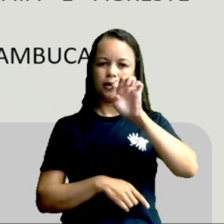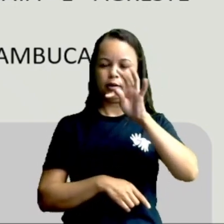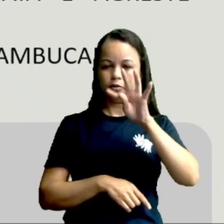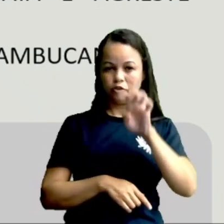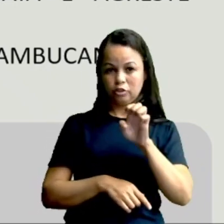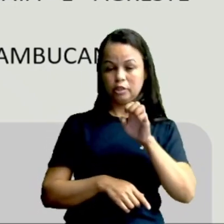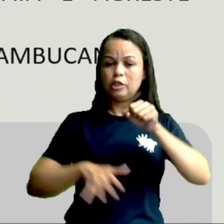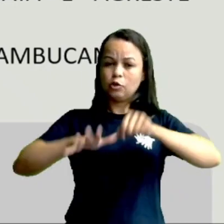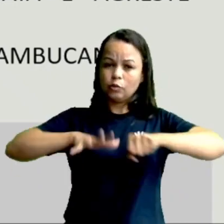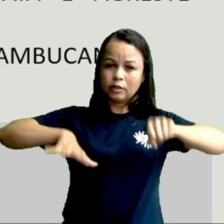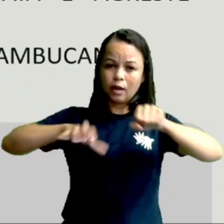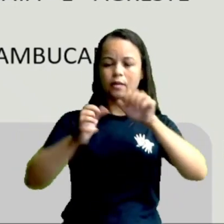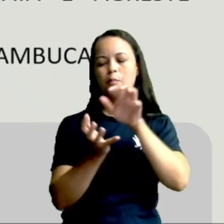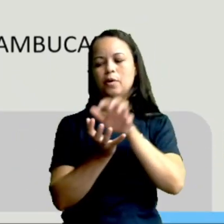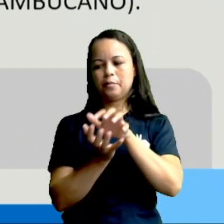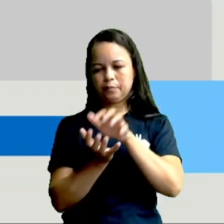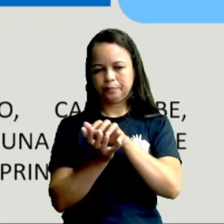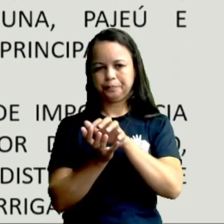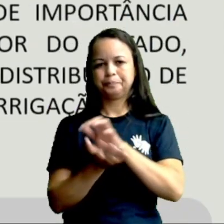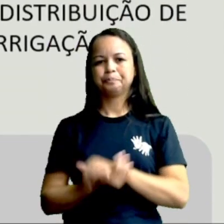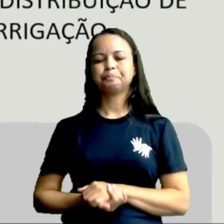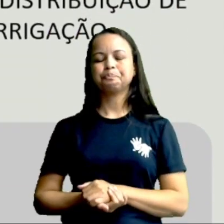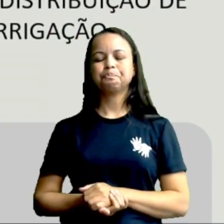sertão pernambucano.